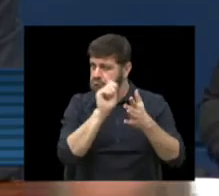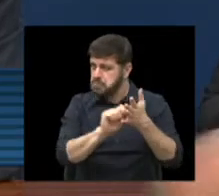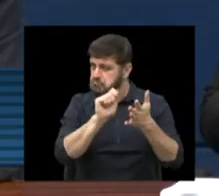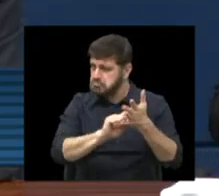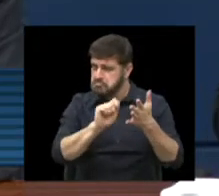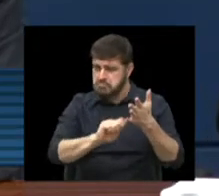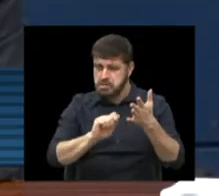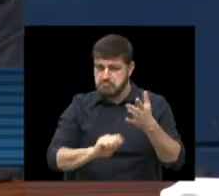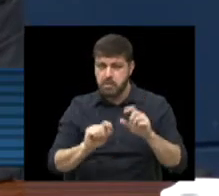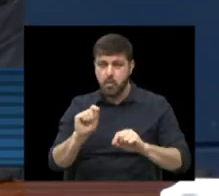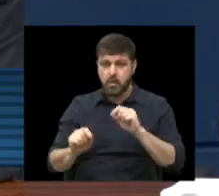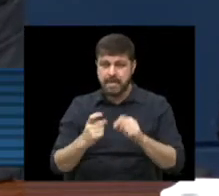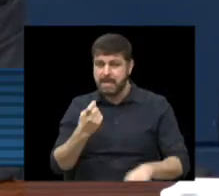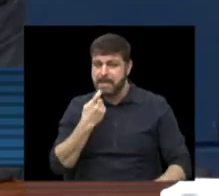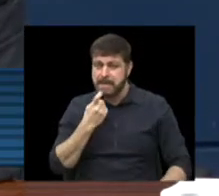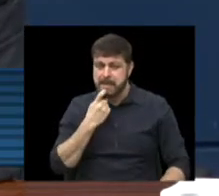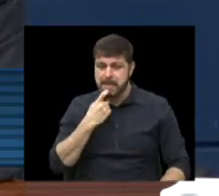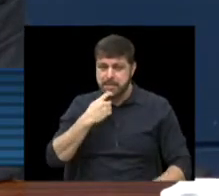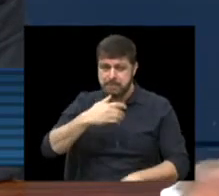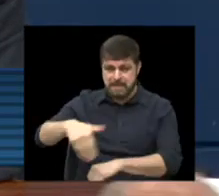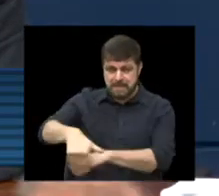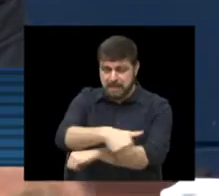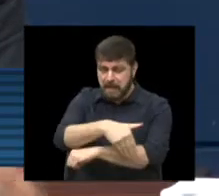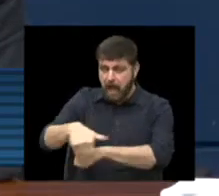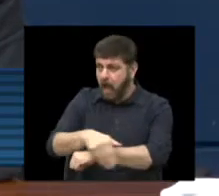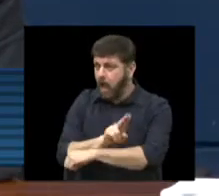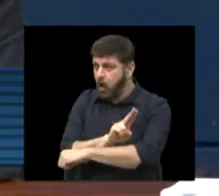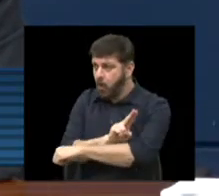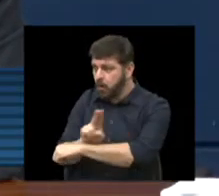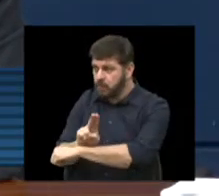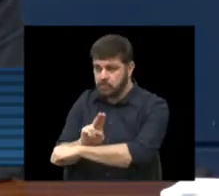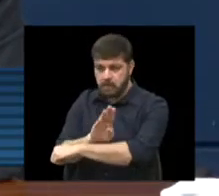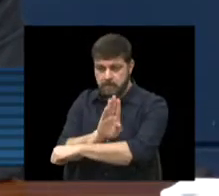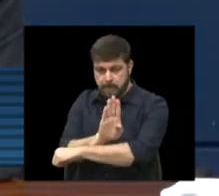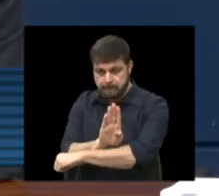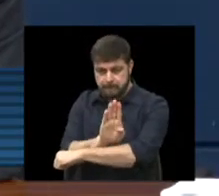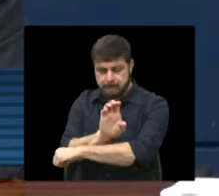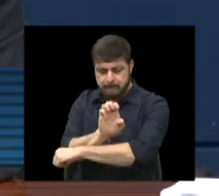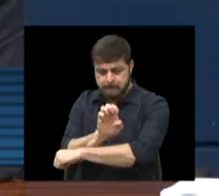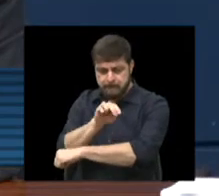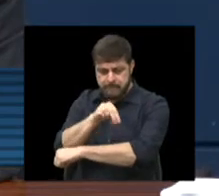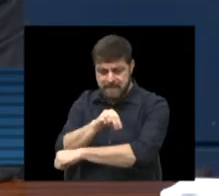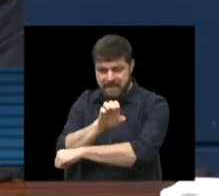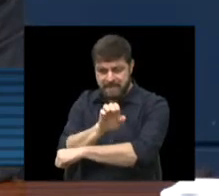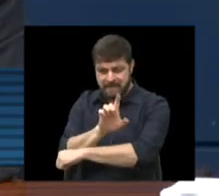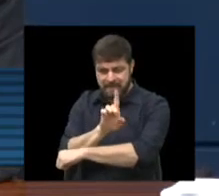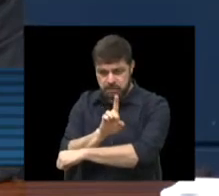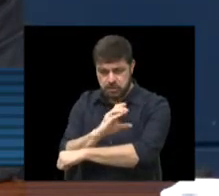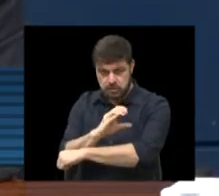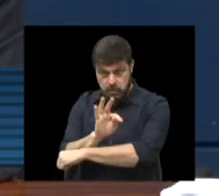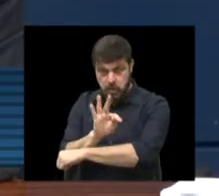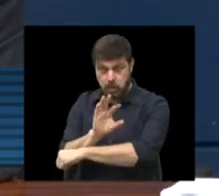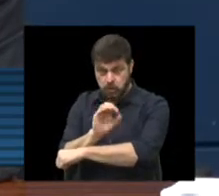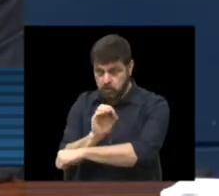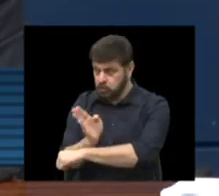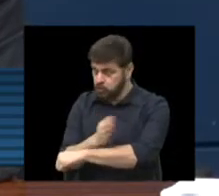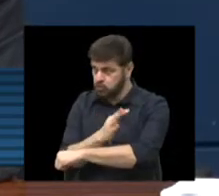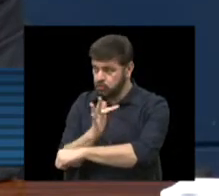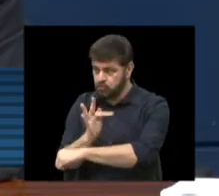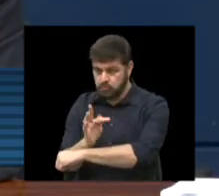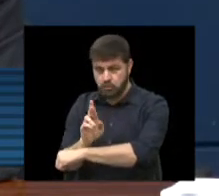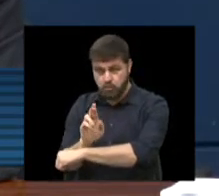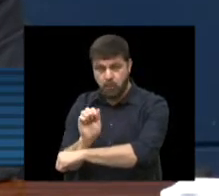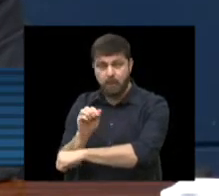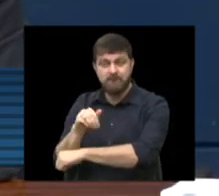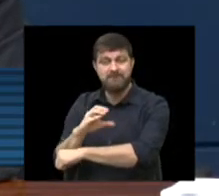223.738, de autoria do senhor vereador Vinícius Gratti, que denomina a rua José Benedito Franco uma via pública do município